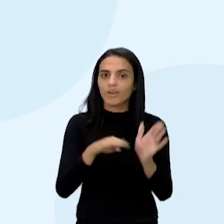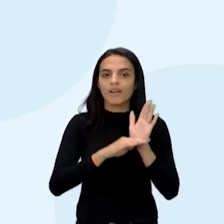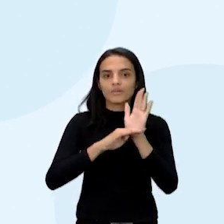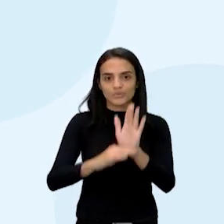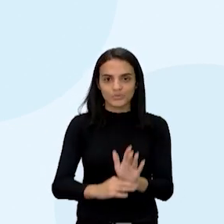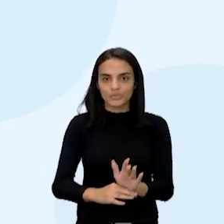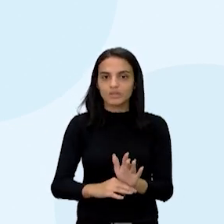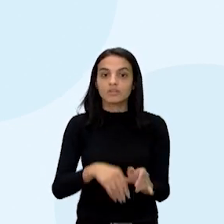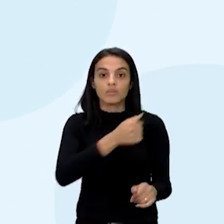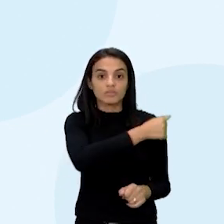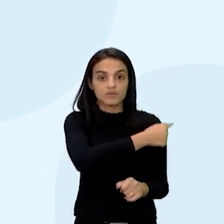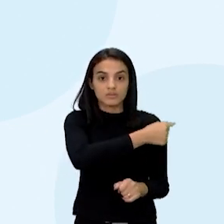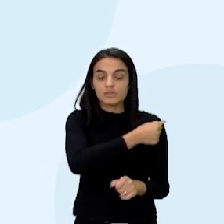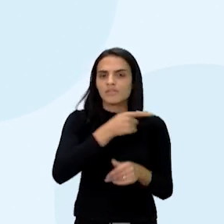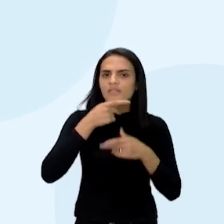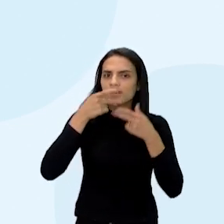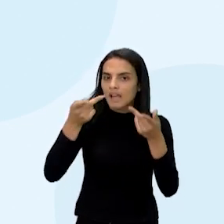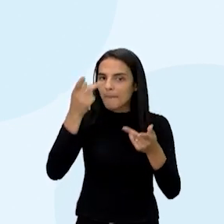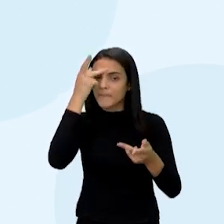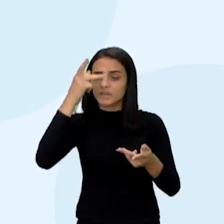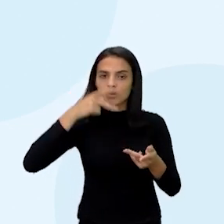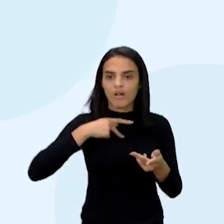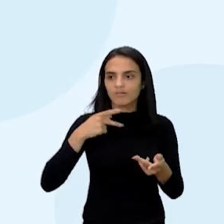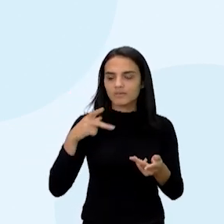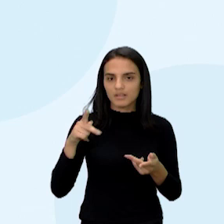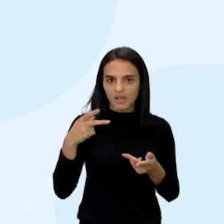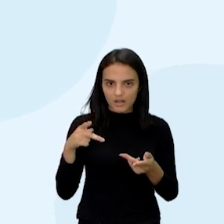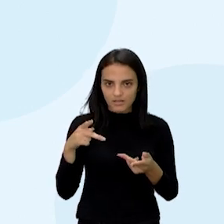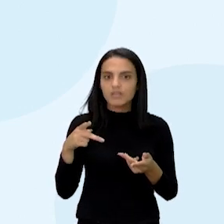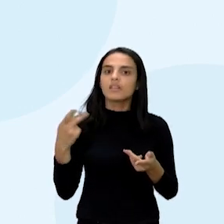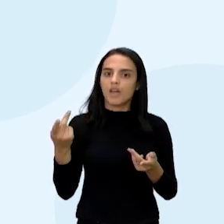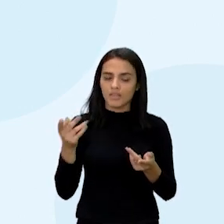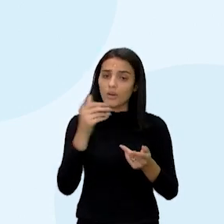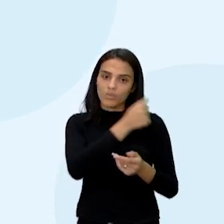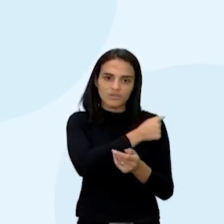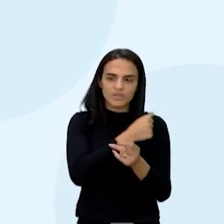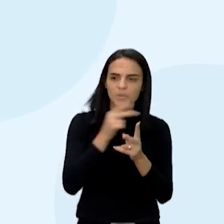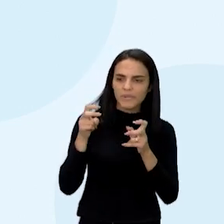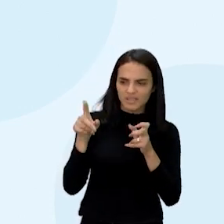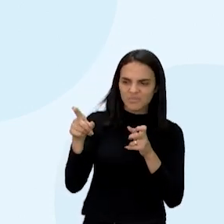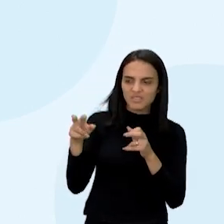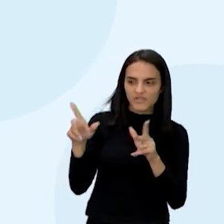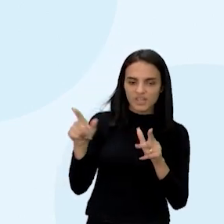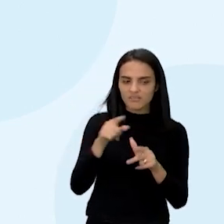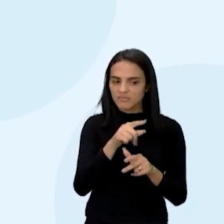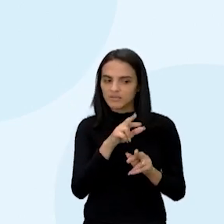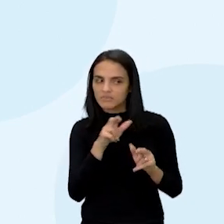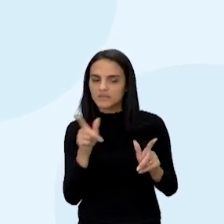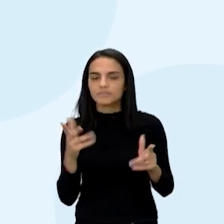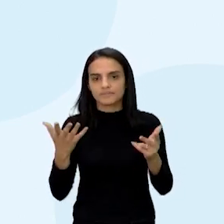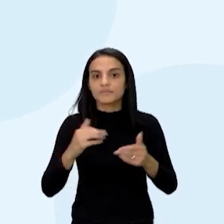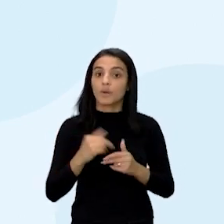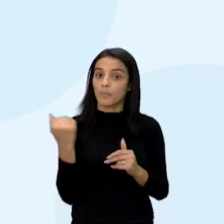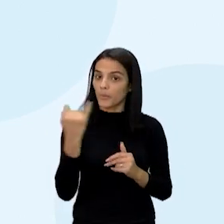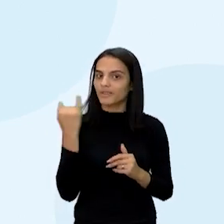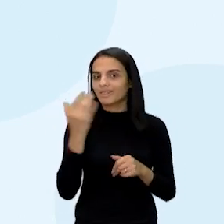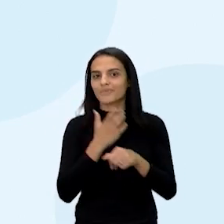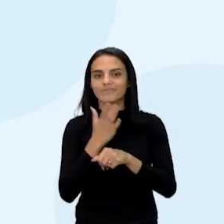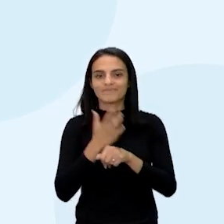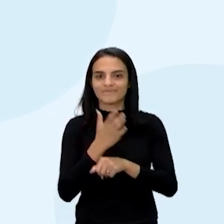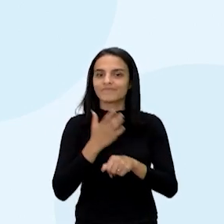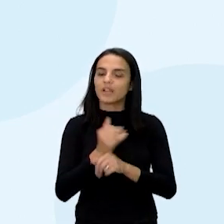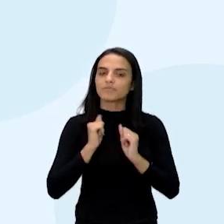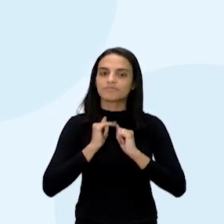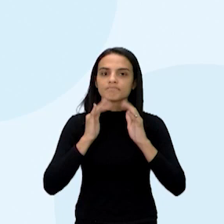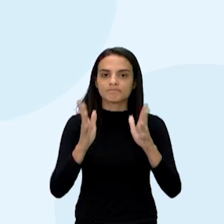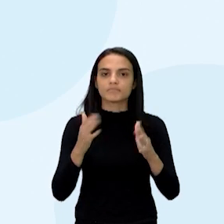estudante vai falar dele mesmo. E esses estudantes percebem que são diferentes. né? Então, é importante que eles participem de uma maneira